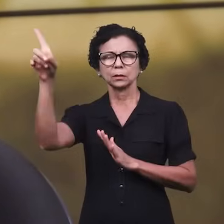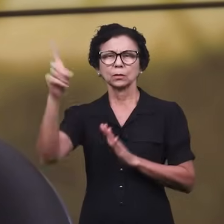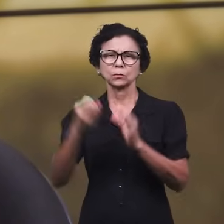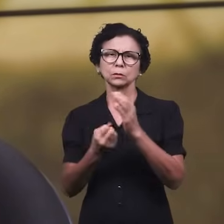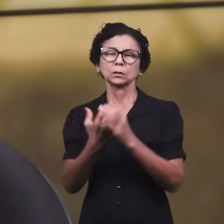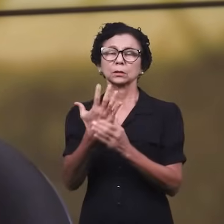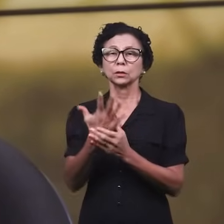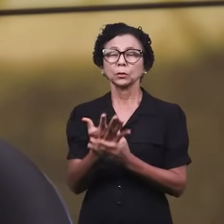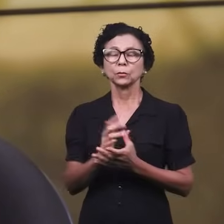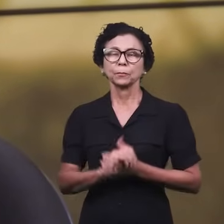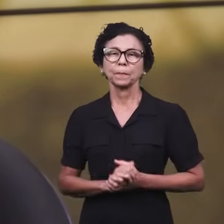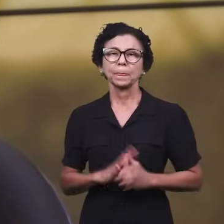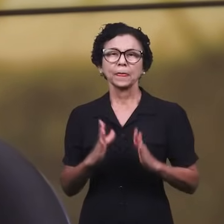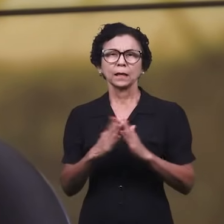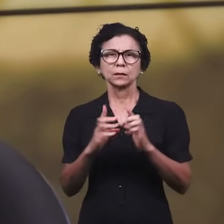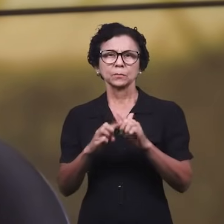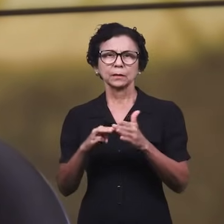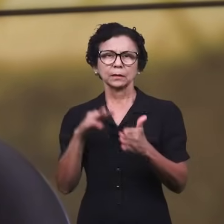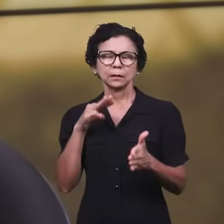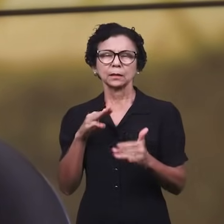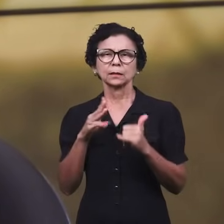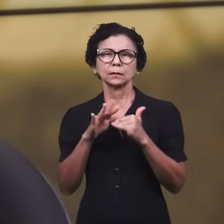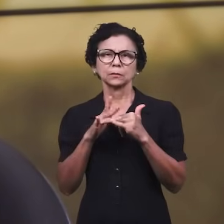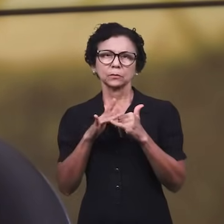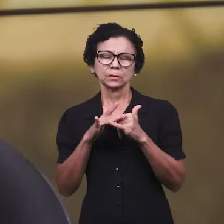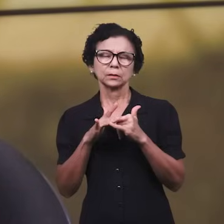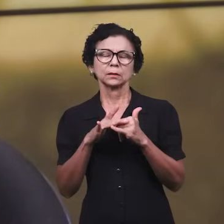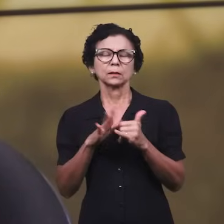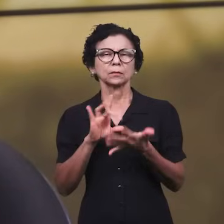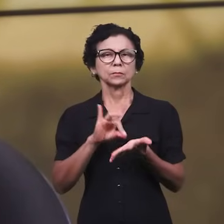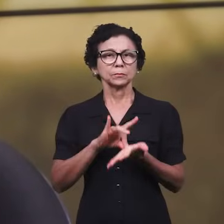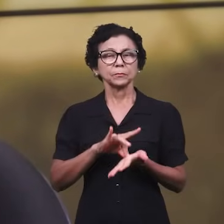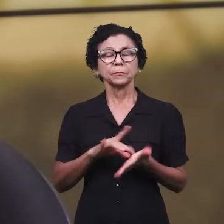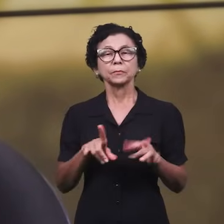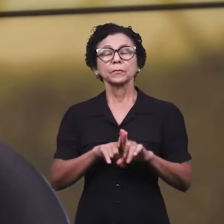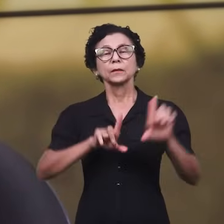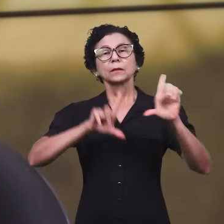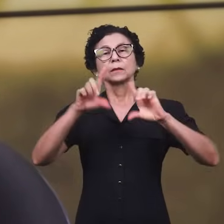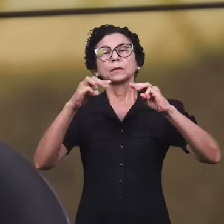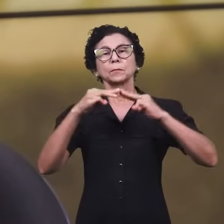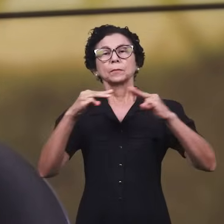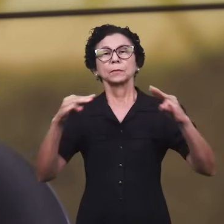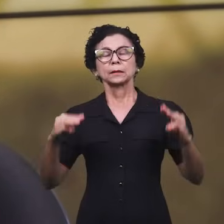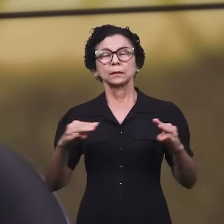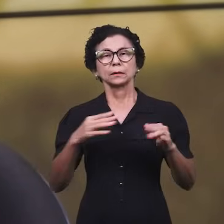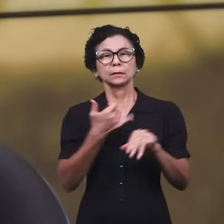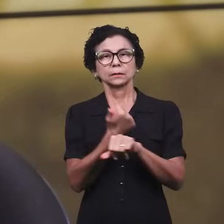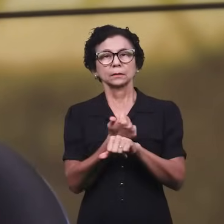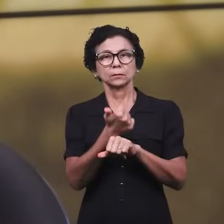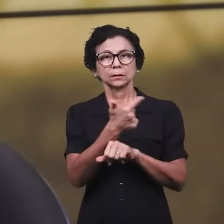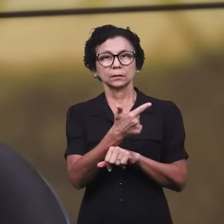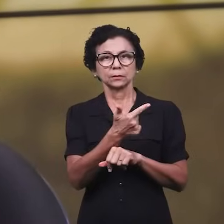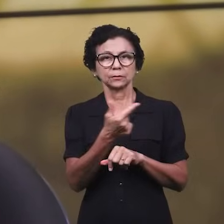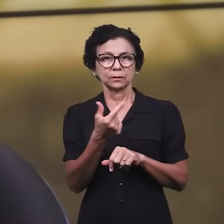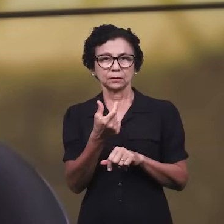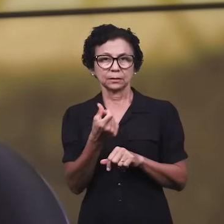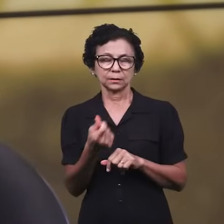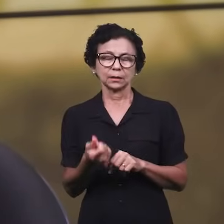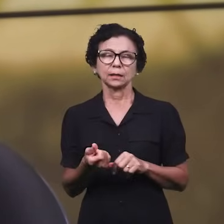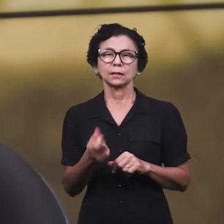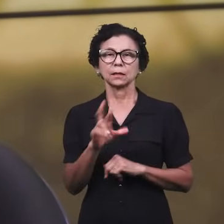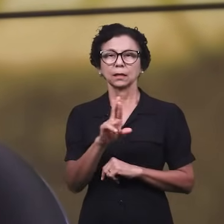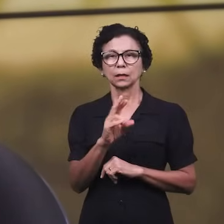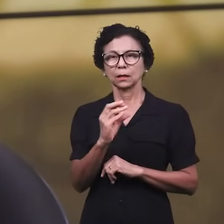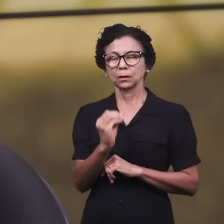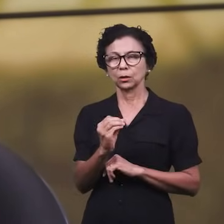Igreja Cristã Maranata no YouTube e também na TV manaim no canal 126 da TV ro